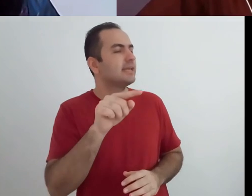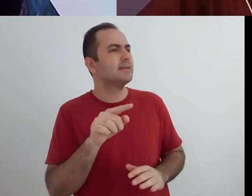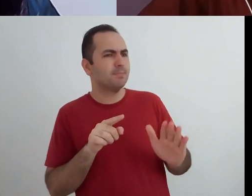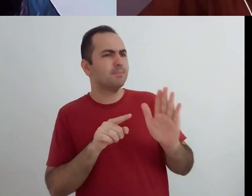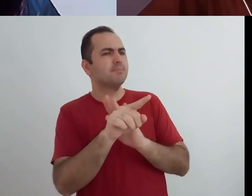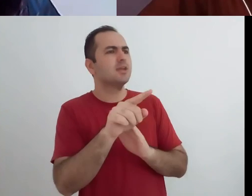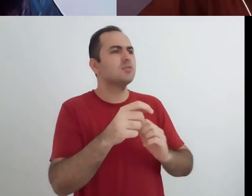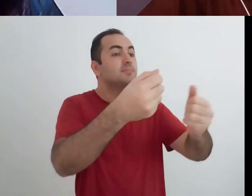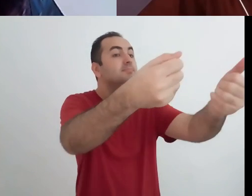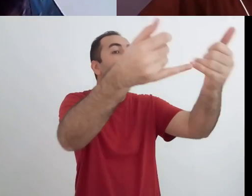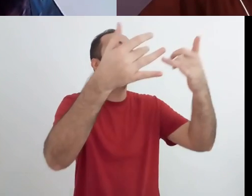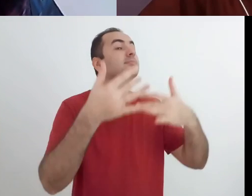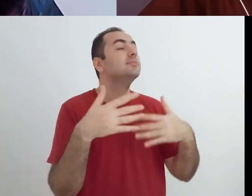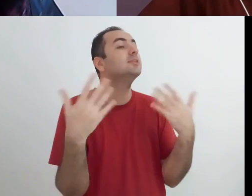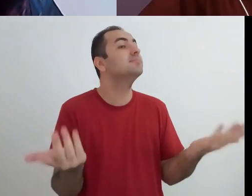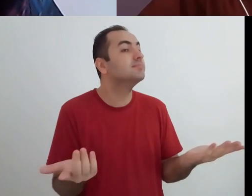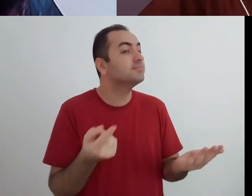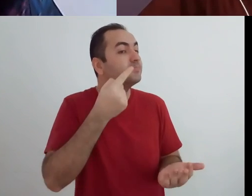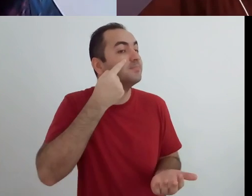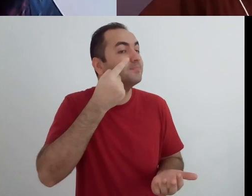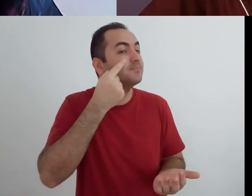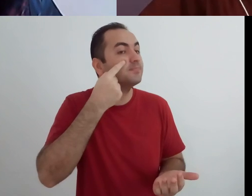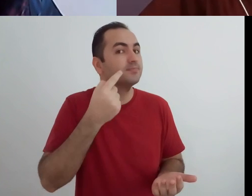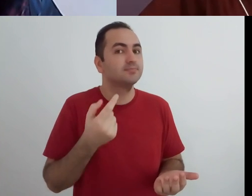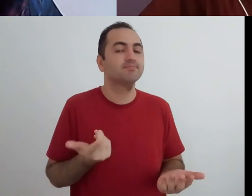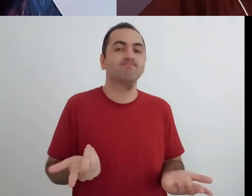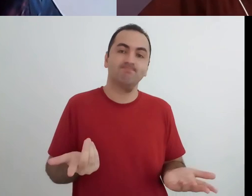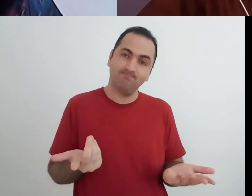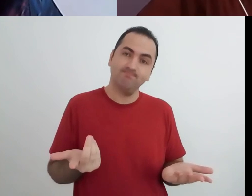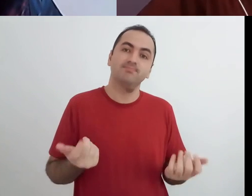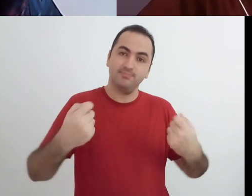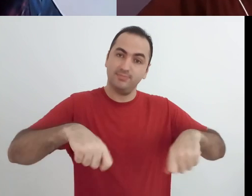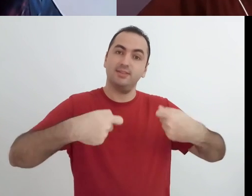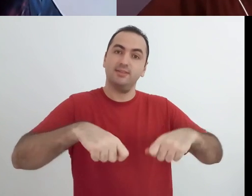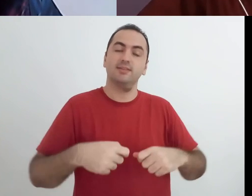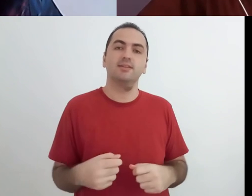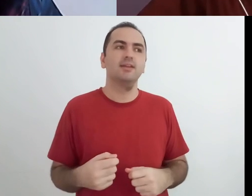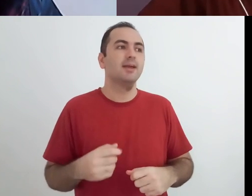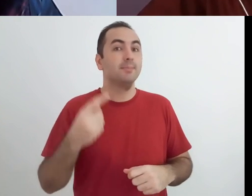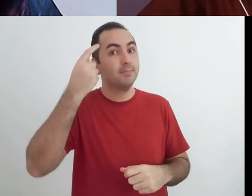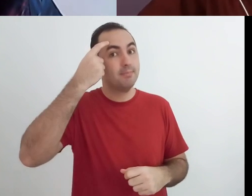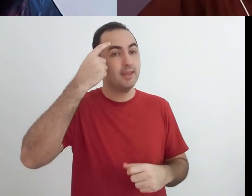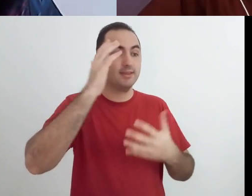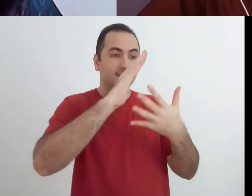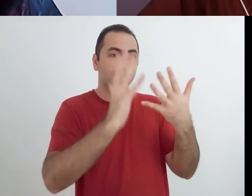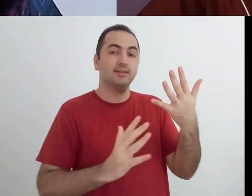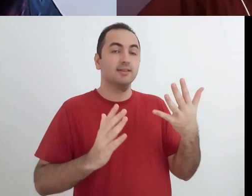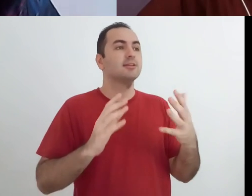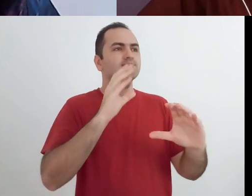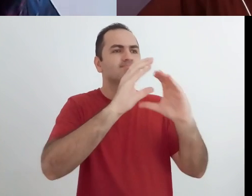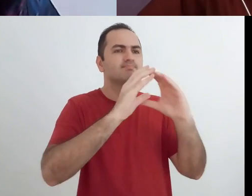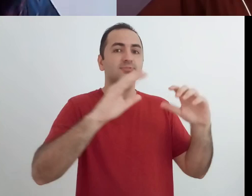Porque é difícil, né? A gente que vive no meio, nós Temos